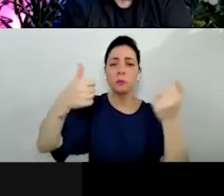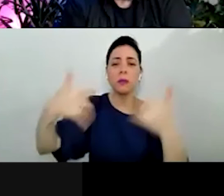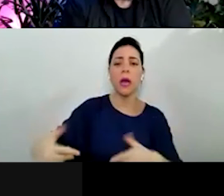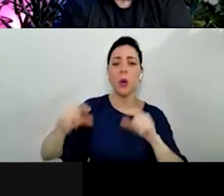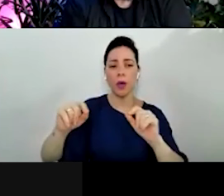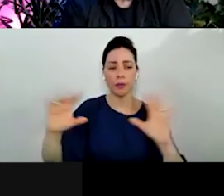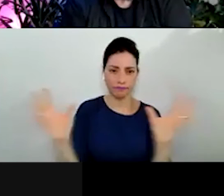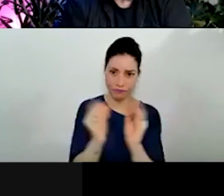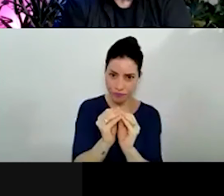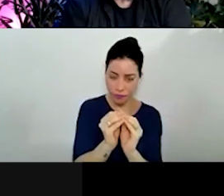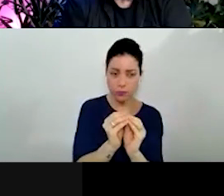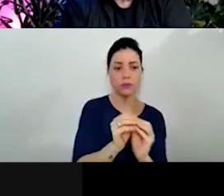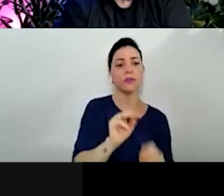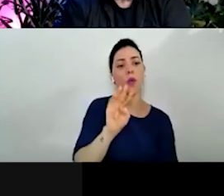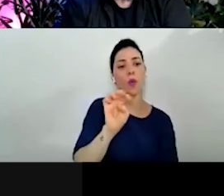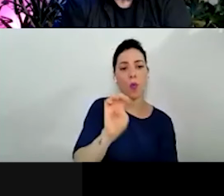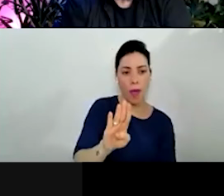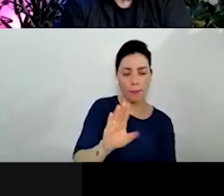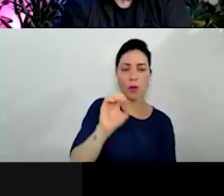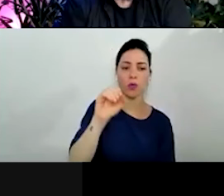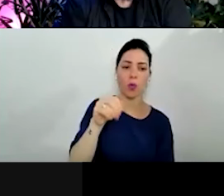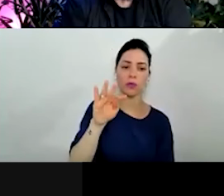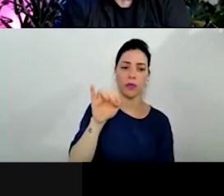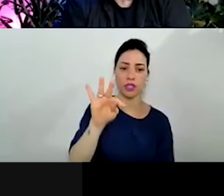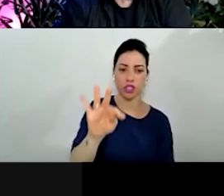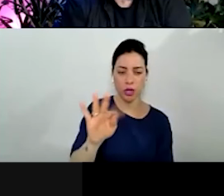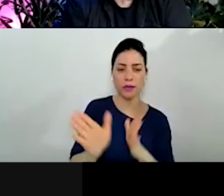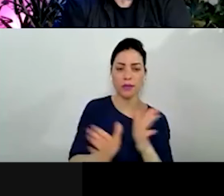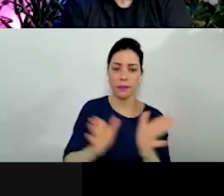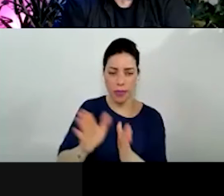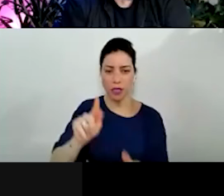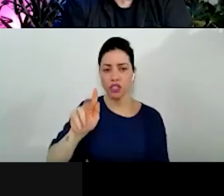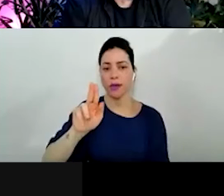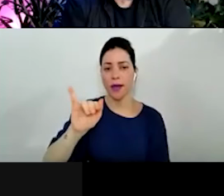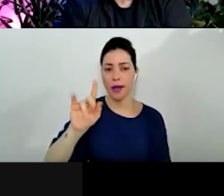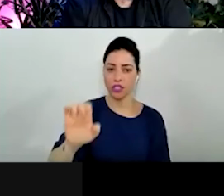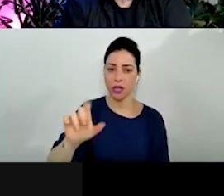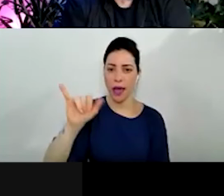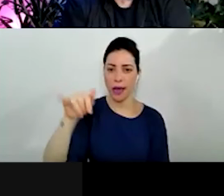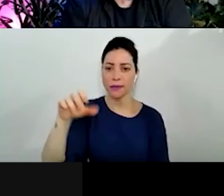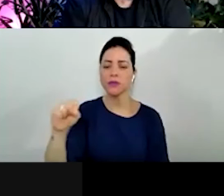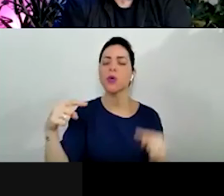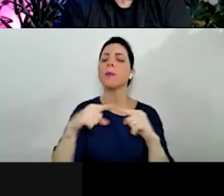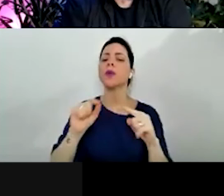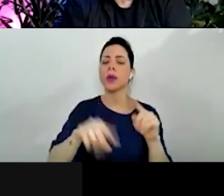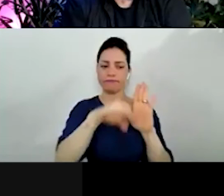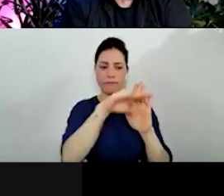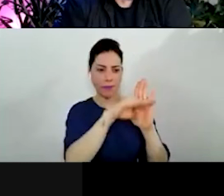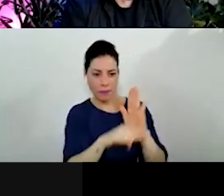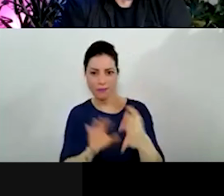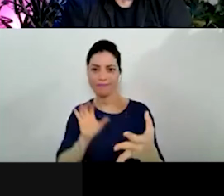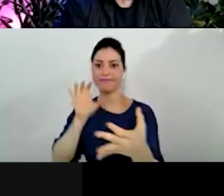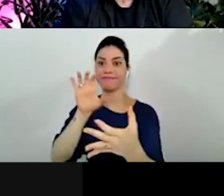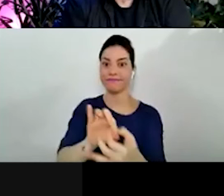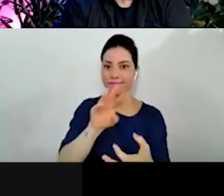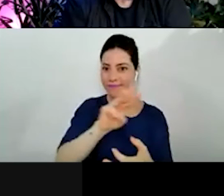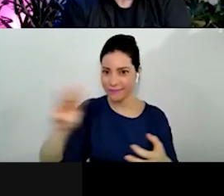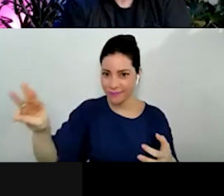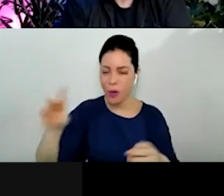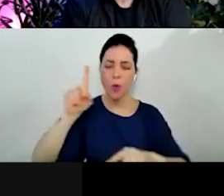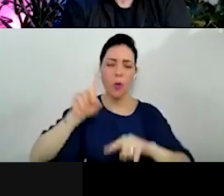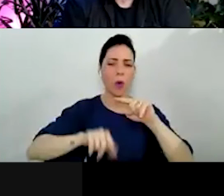web contém Shake sensibilidade lares e elas são as diretrizes de acessibilidade para conteúdo é que serve para qualquer produto ou serviço